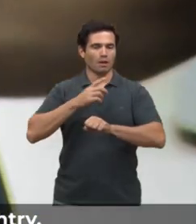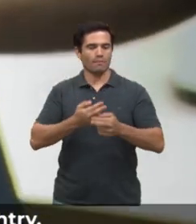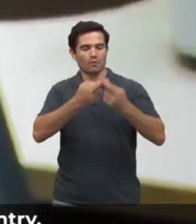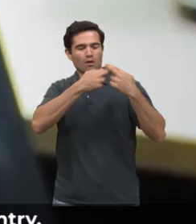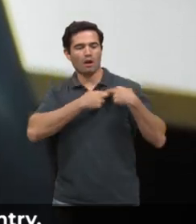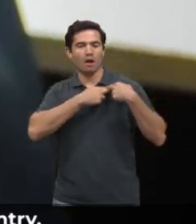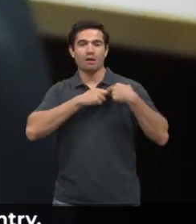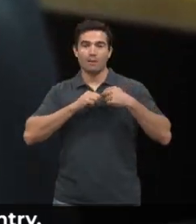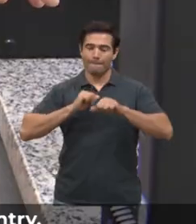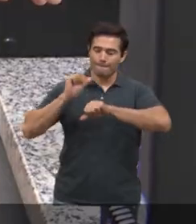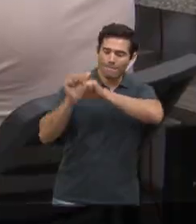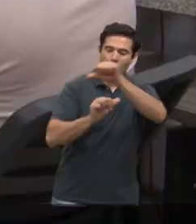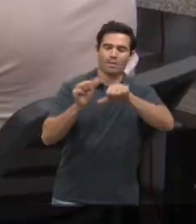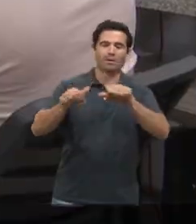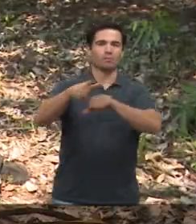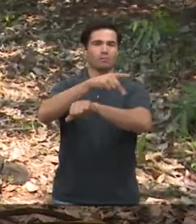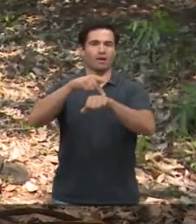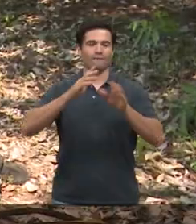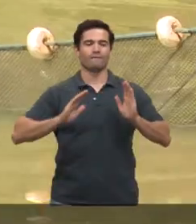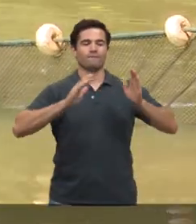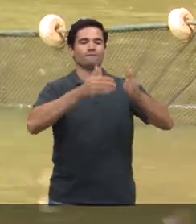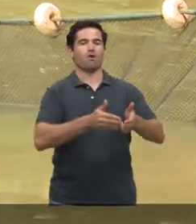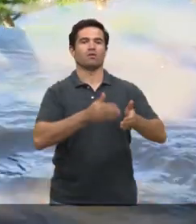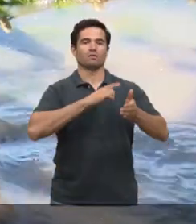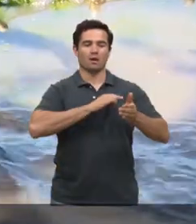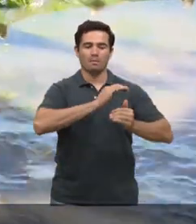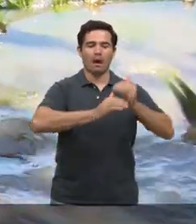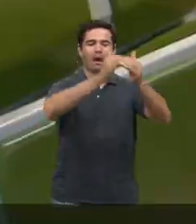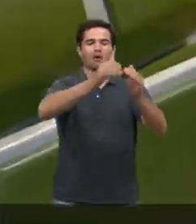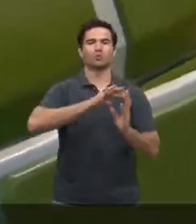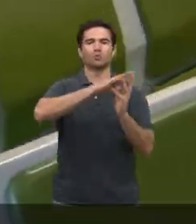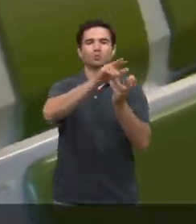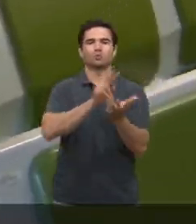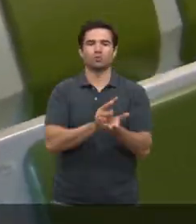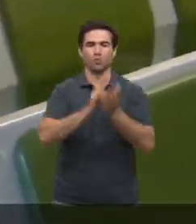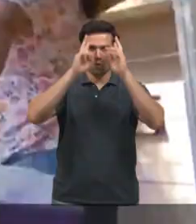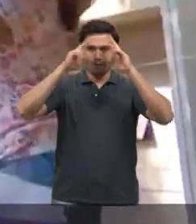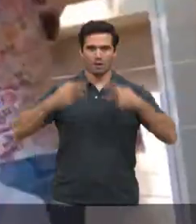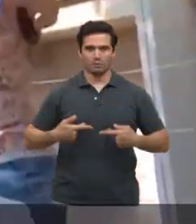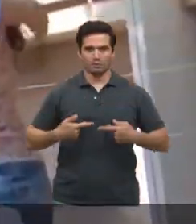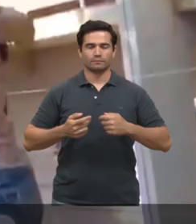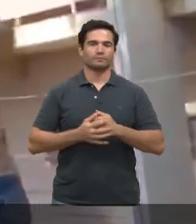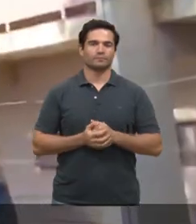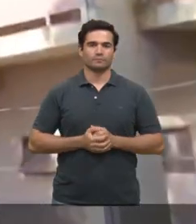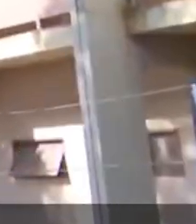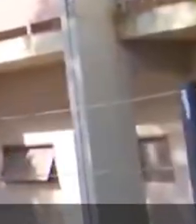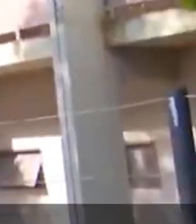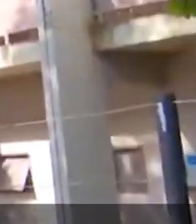a transformação do país, com foco no crescimento sustentável e humanizado.